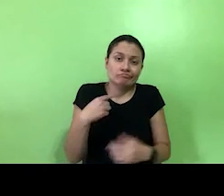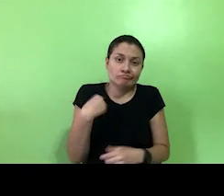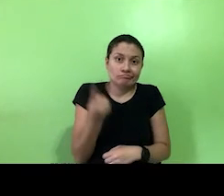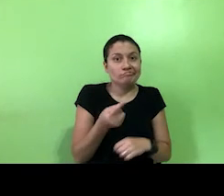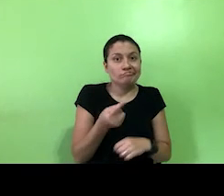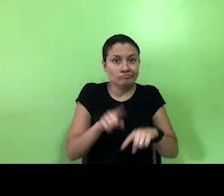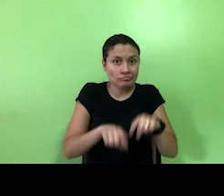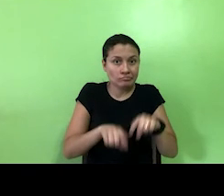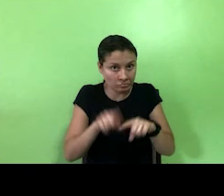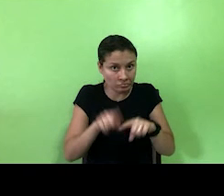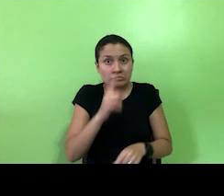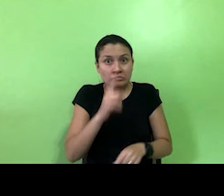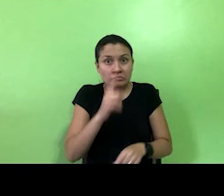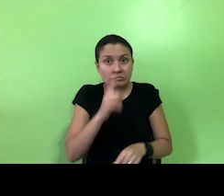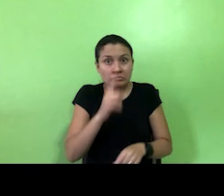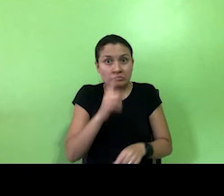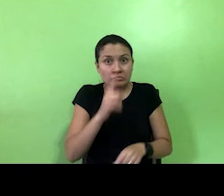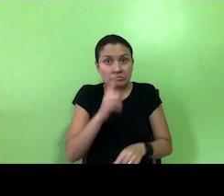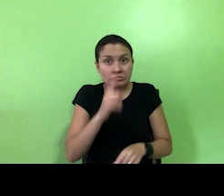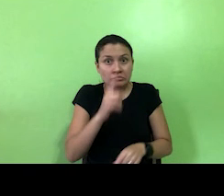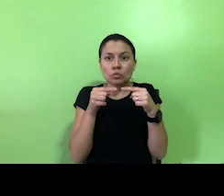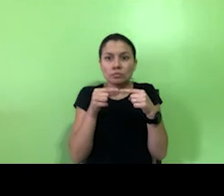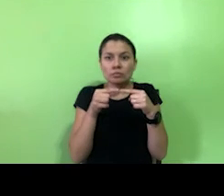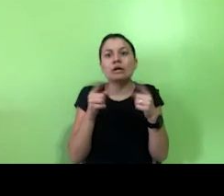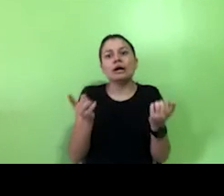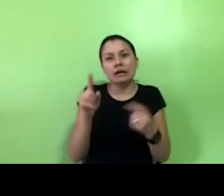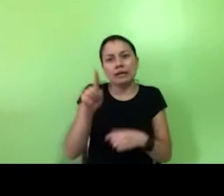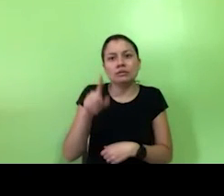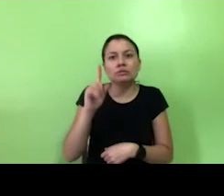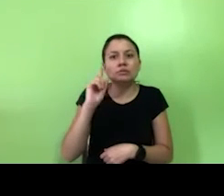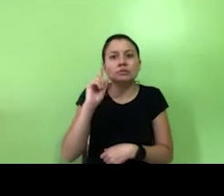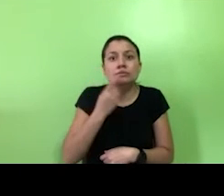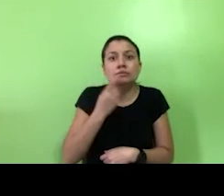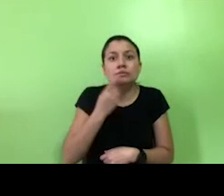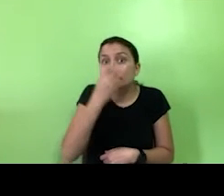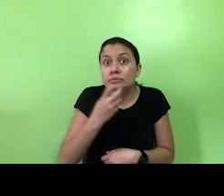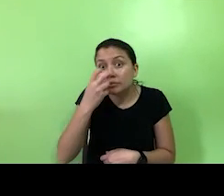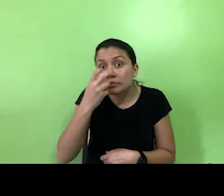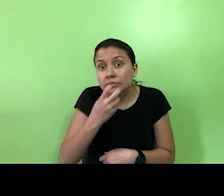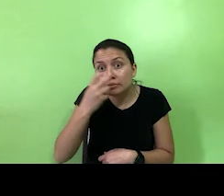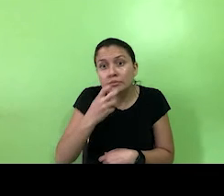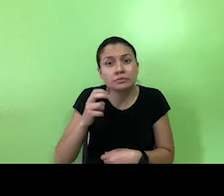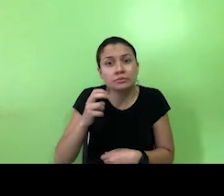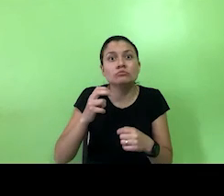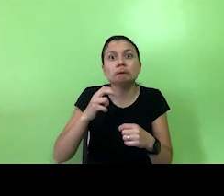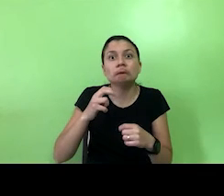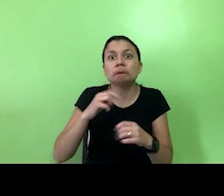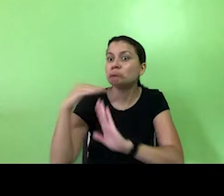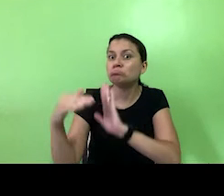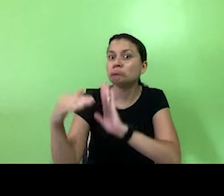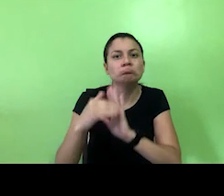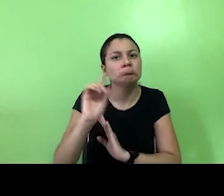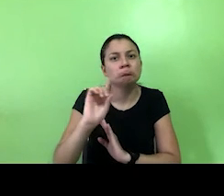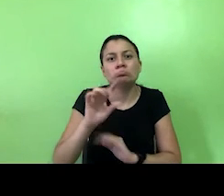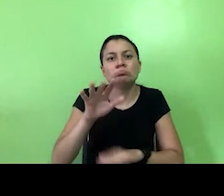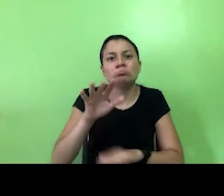o perfil que mais fazia sentido era esse, de um surdo que não é oralizado completamente, ele prefere se comunicar em Libras em